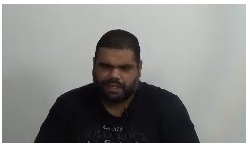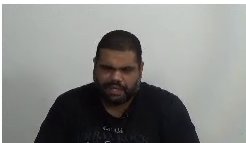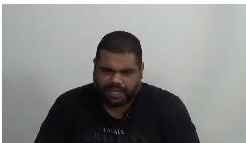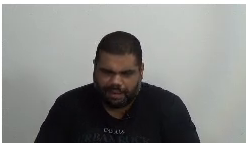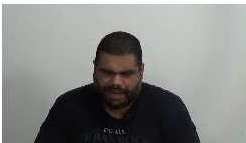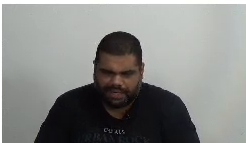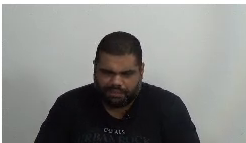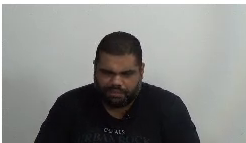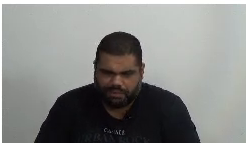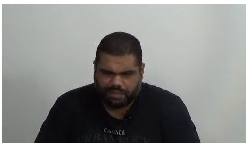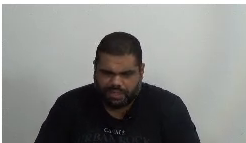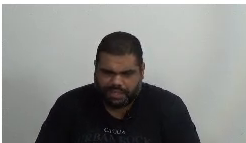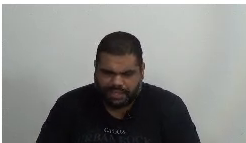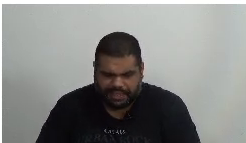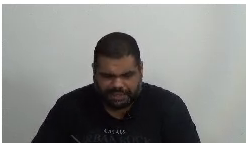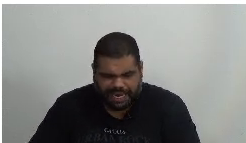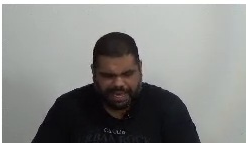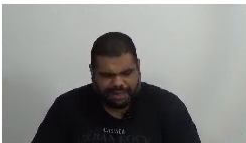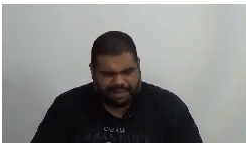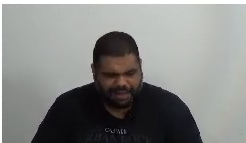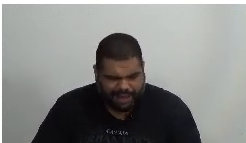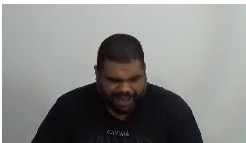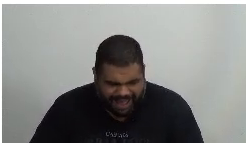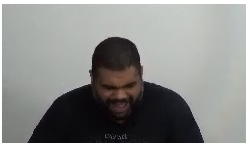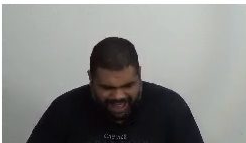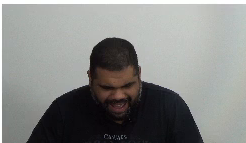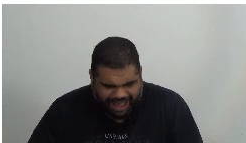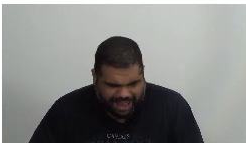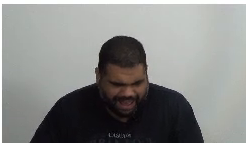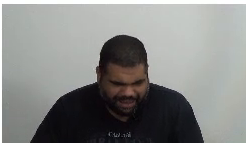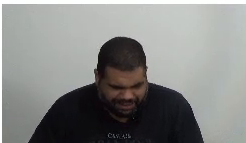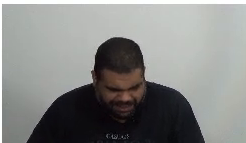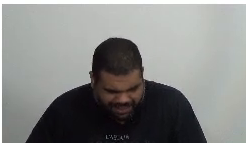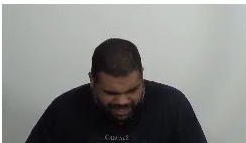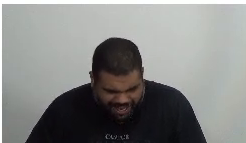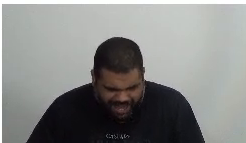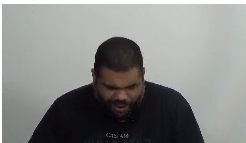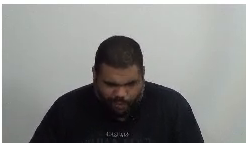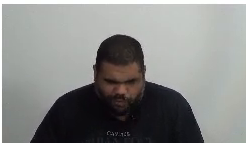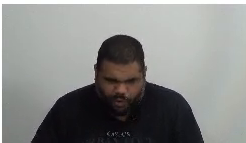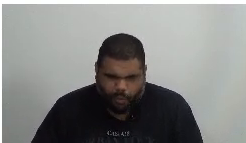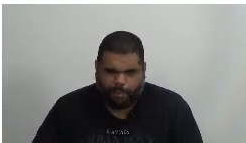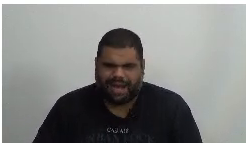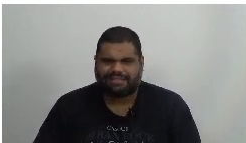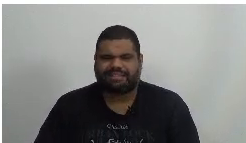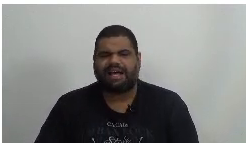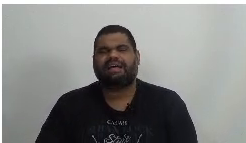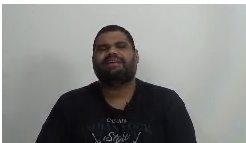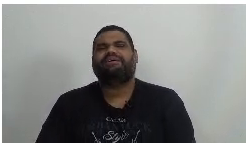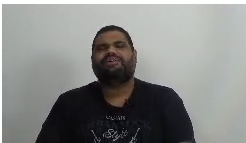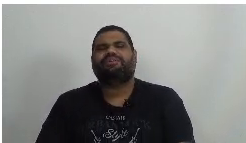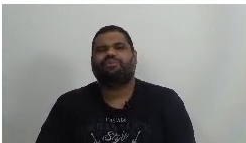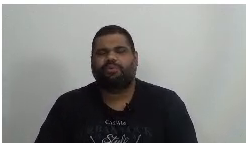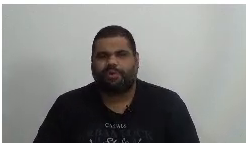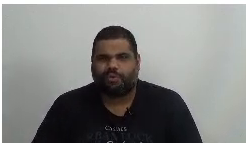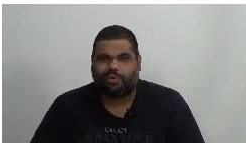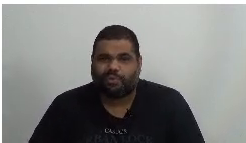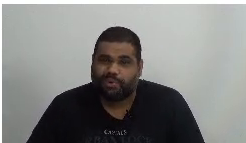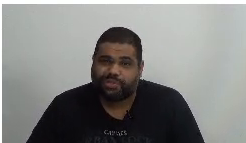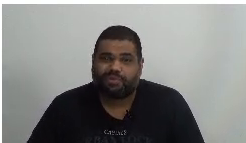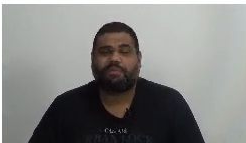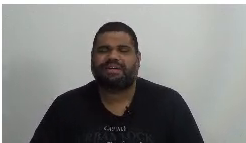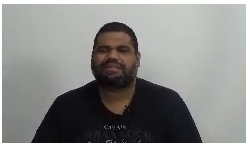3.240. Gabarito, letra E, de eu vou passar no